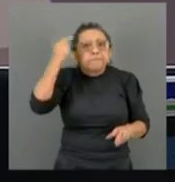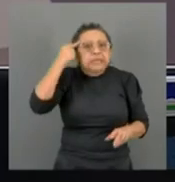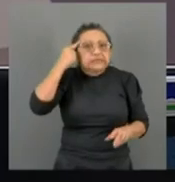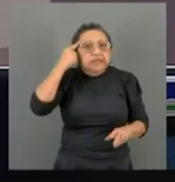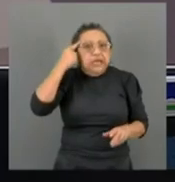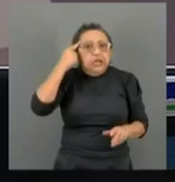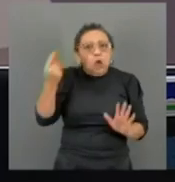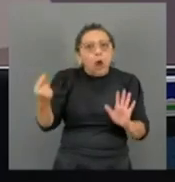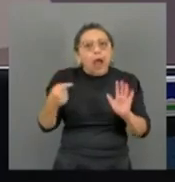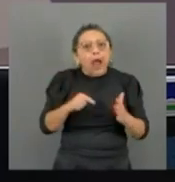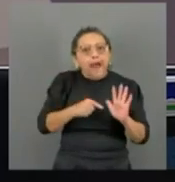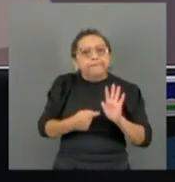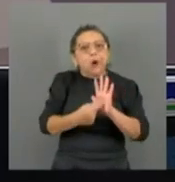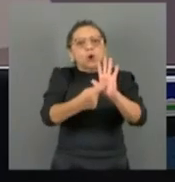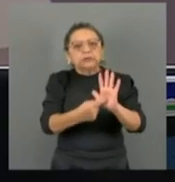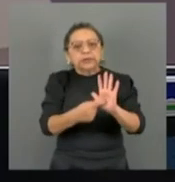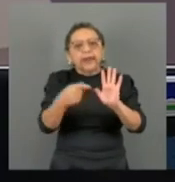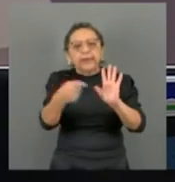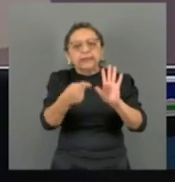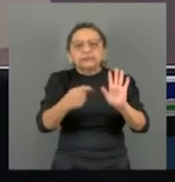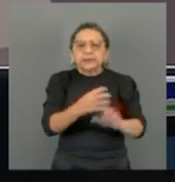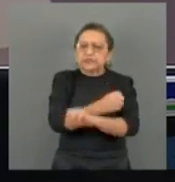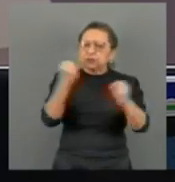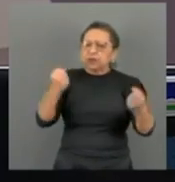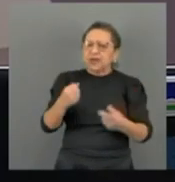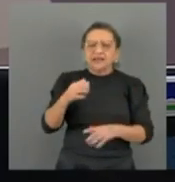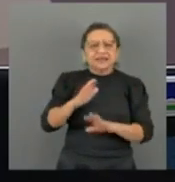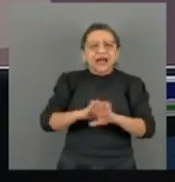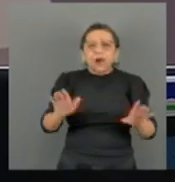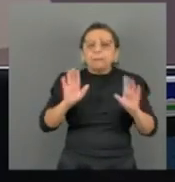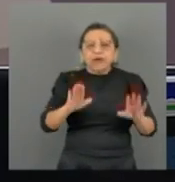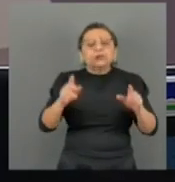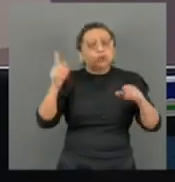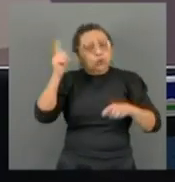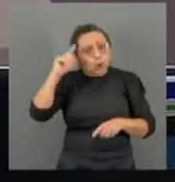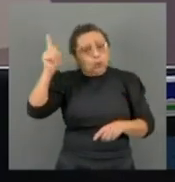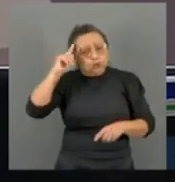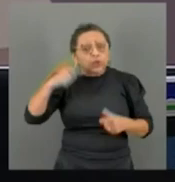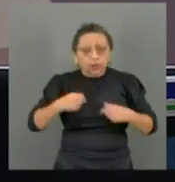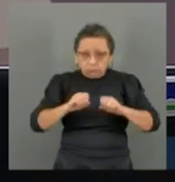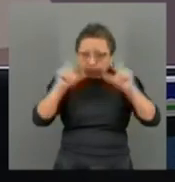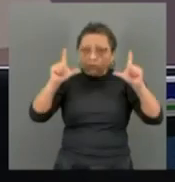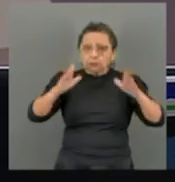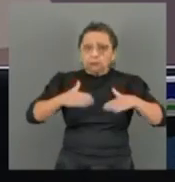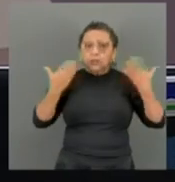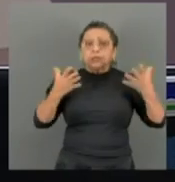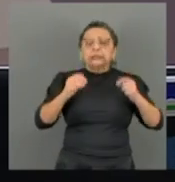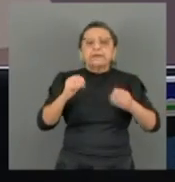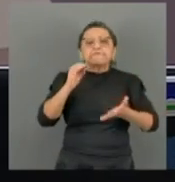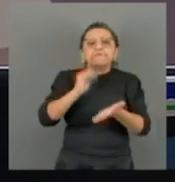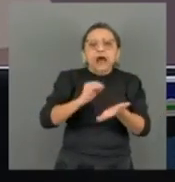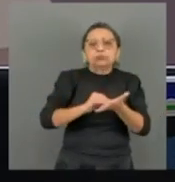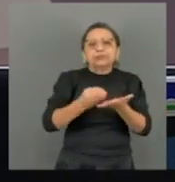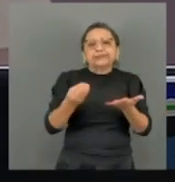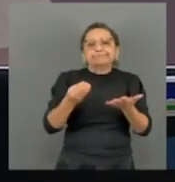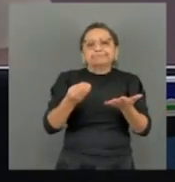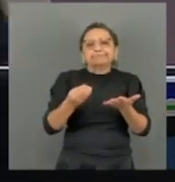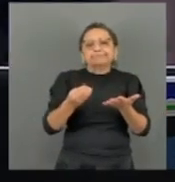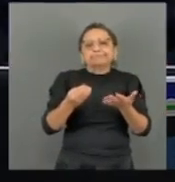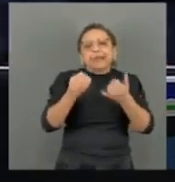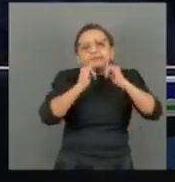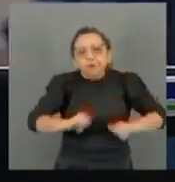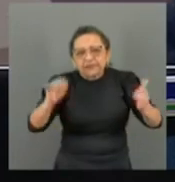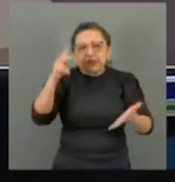Imagina. Mas eu enfrento a desinformação todos os dias. Para mim é um prazer